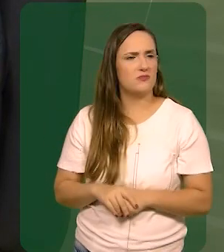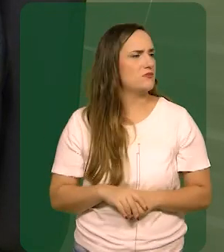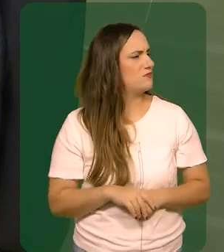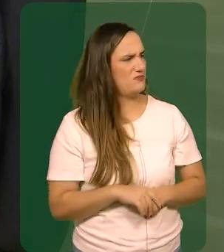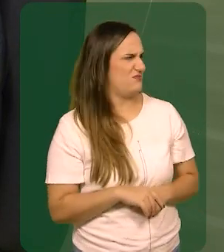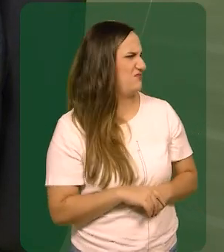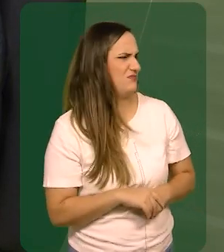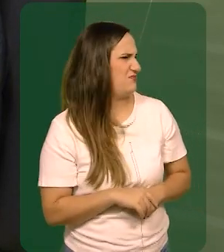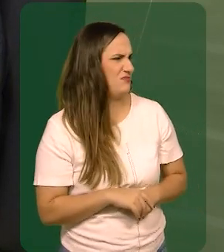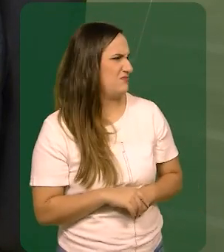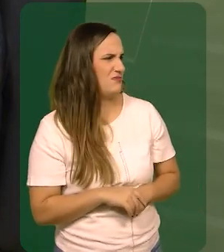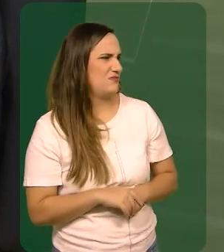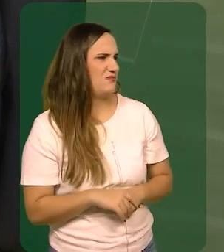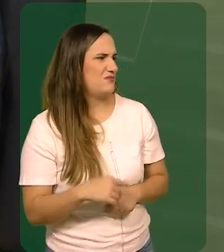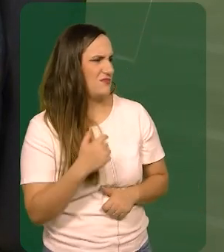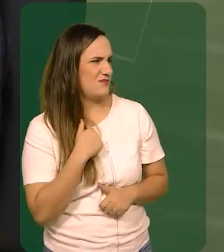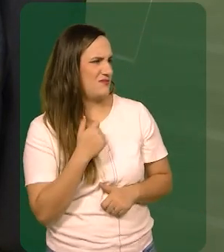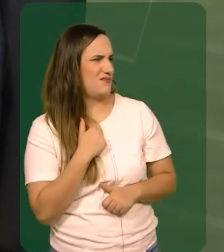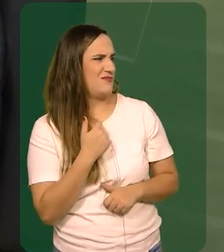falou, cara, eu não sou